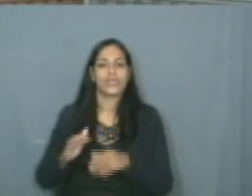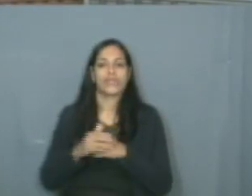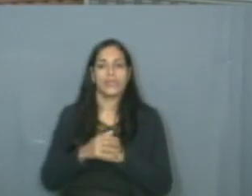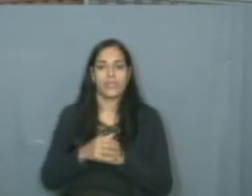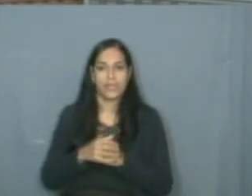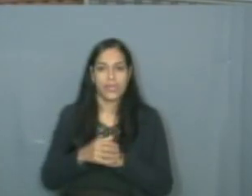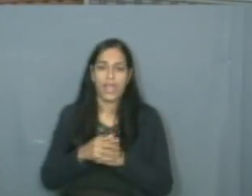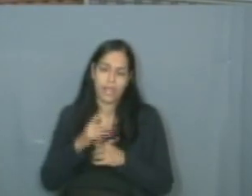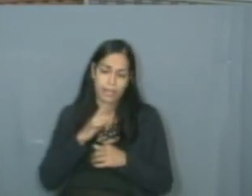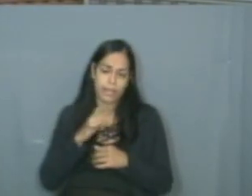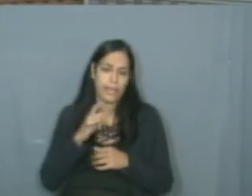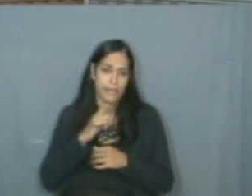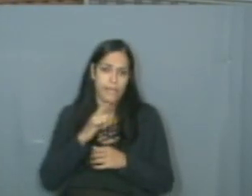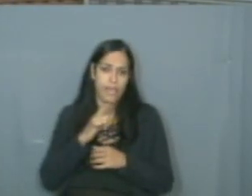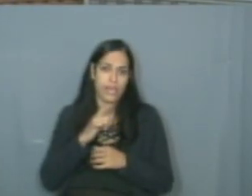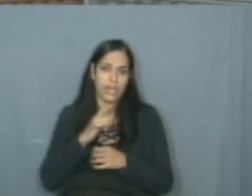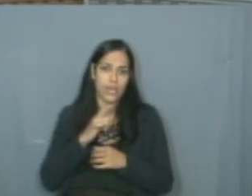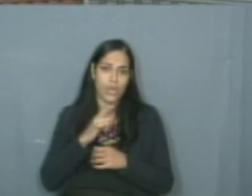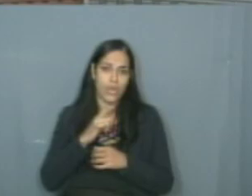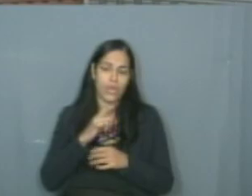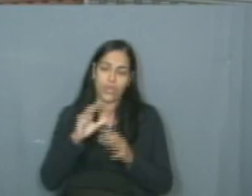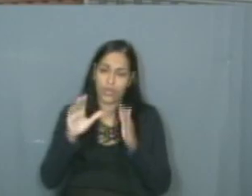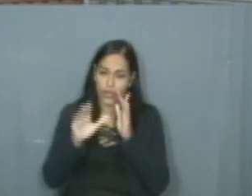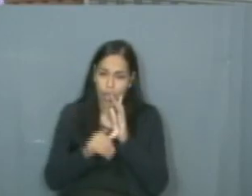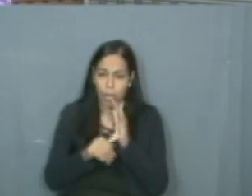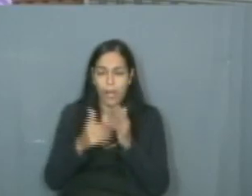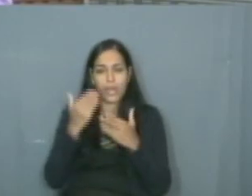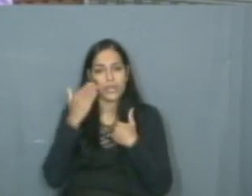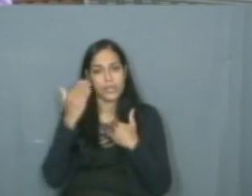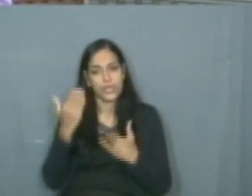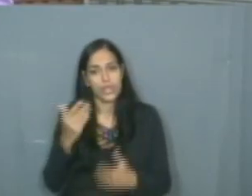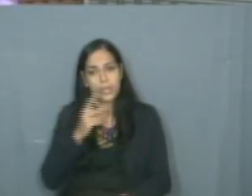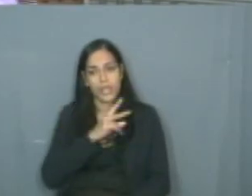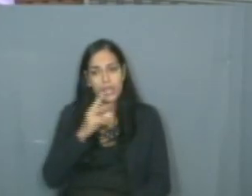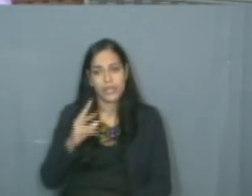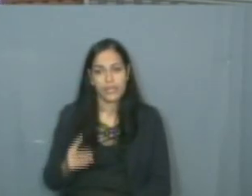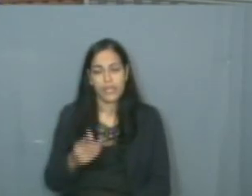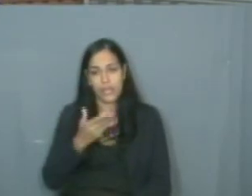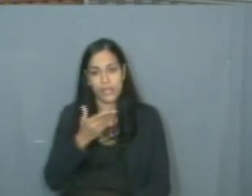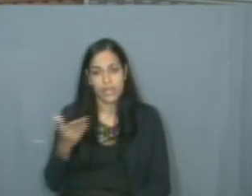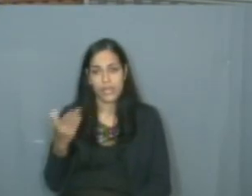dizer que tiveram de volta aquilo que lhes foi roubado. Muito obrigada, vereadores e vereadoras, e boa tarde.